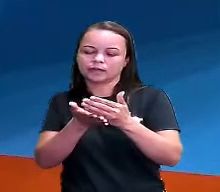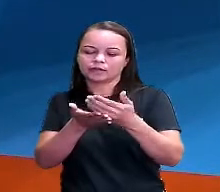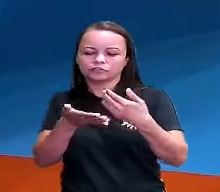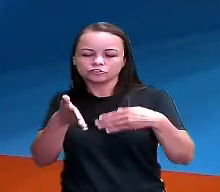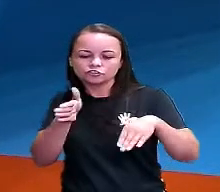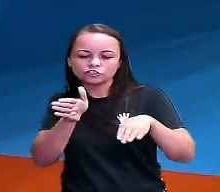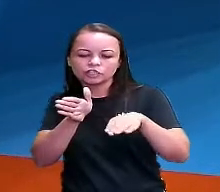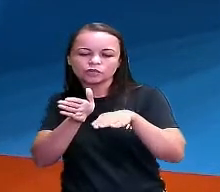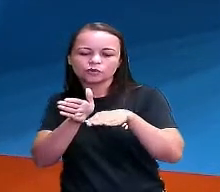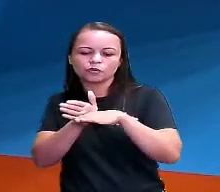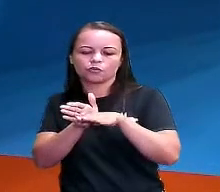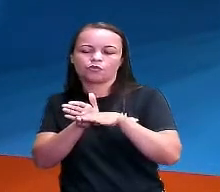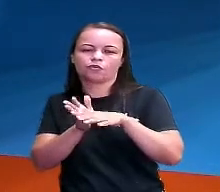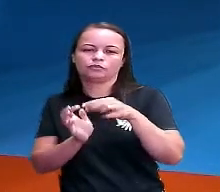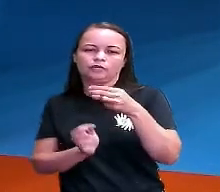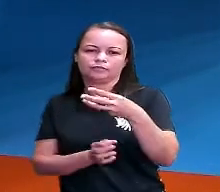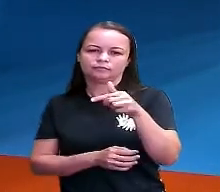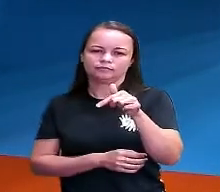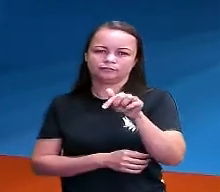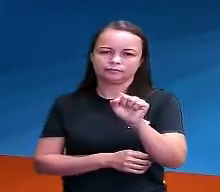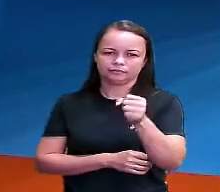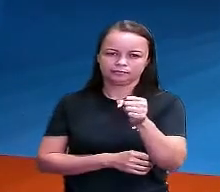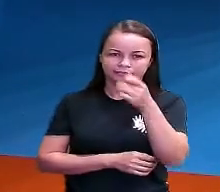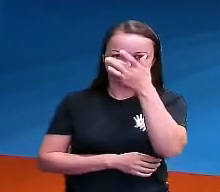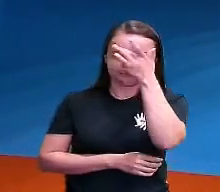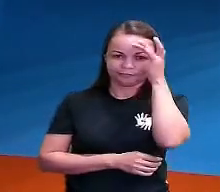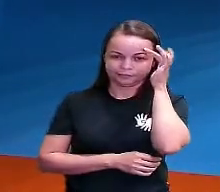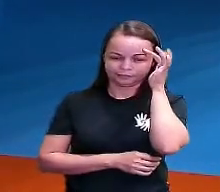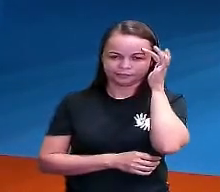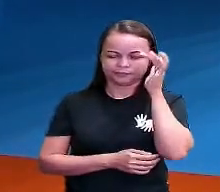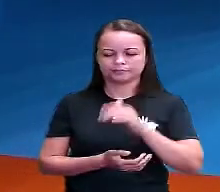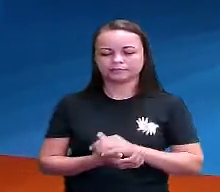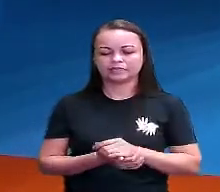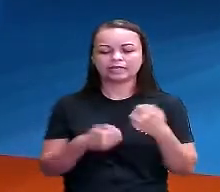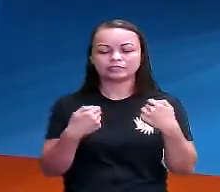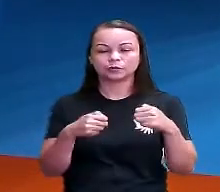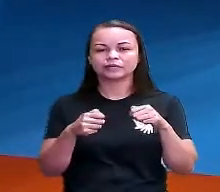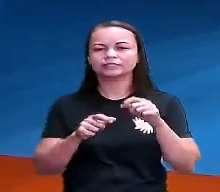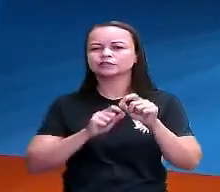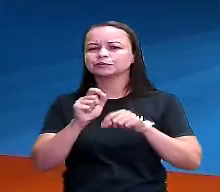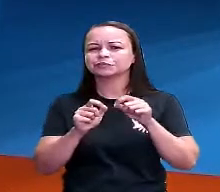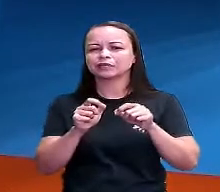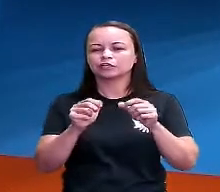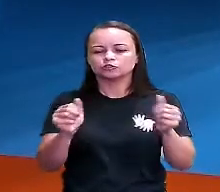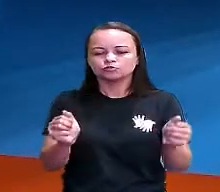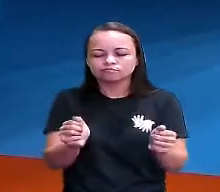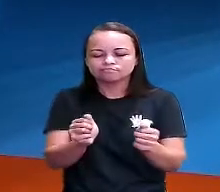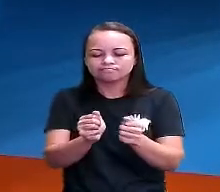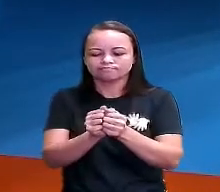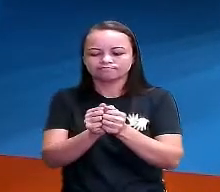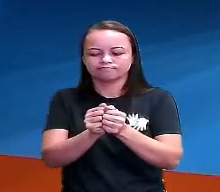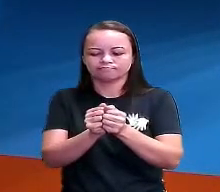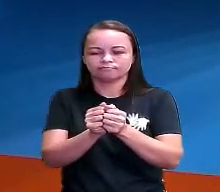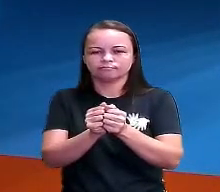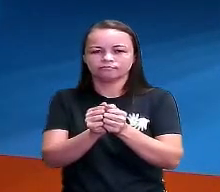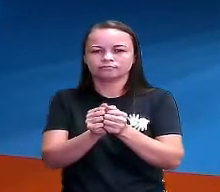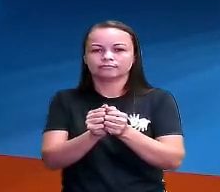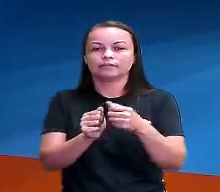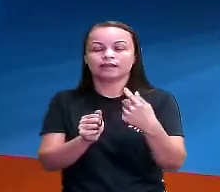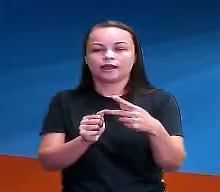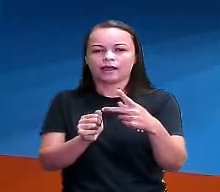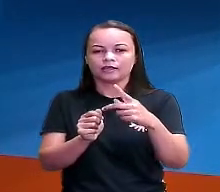chegaram 378 pessoas. Então, a gente tem que juntar. Aí, o